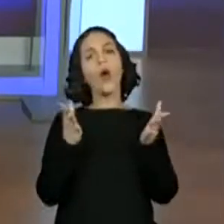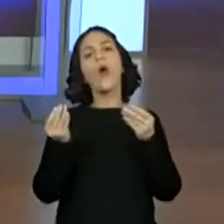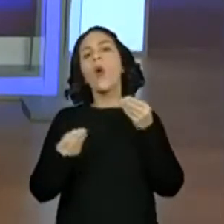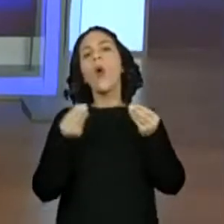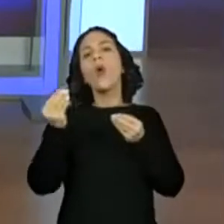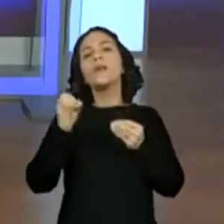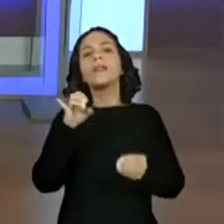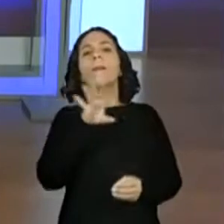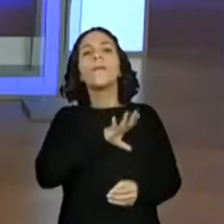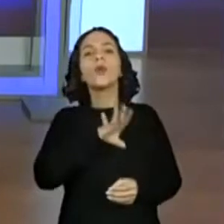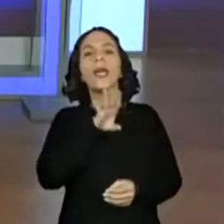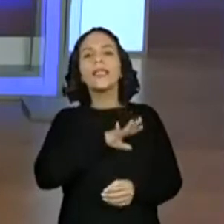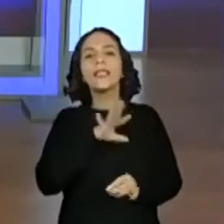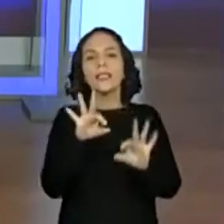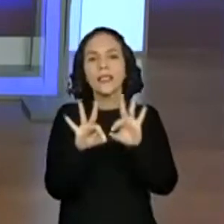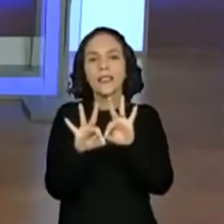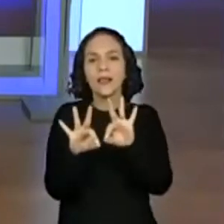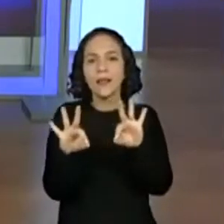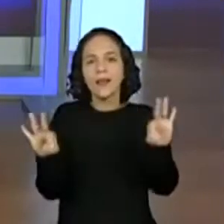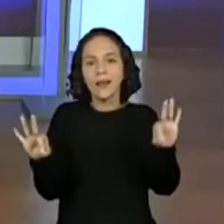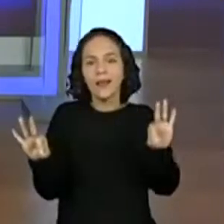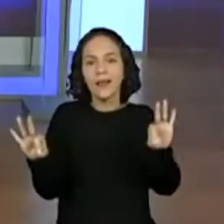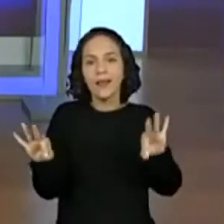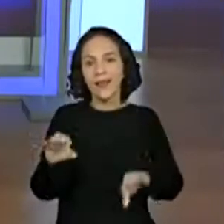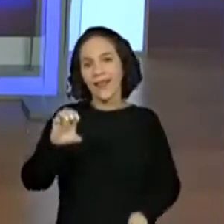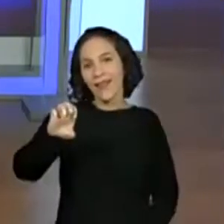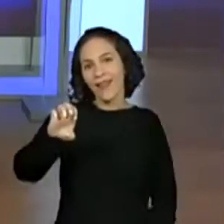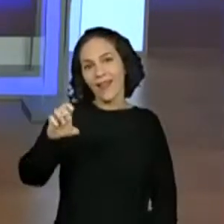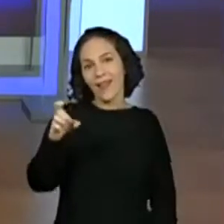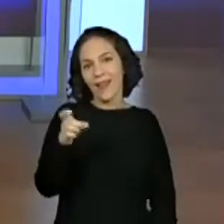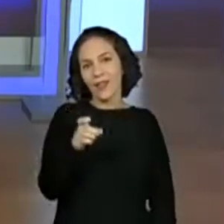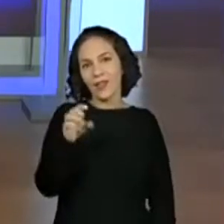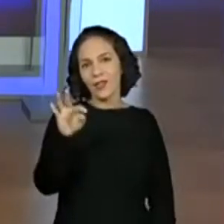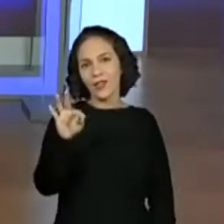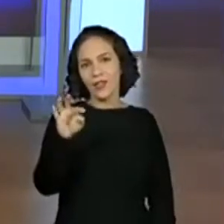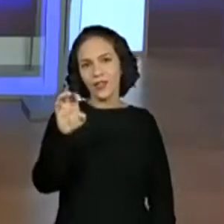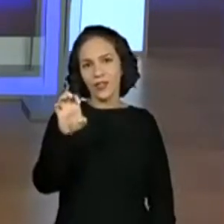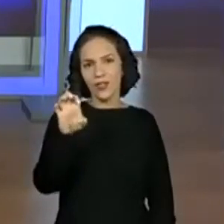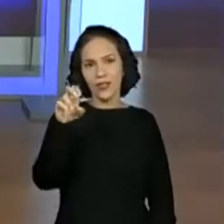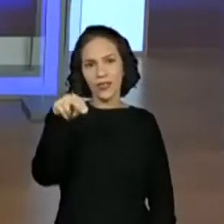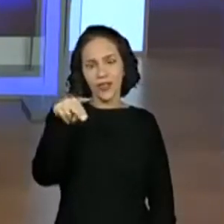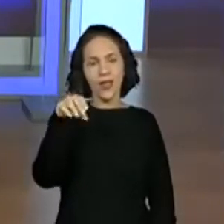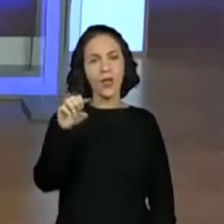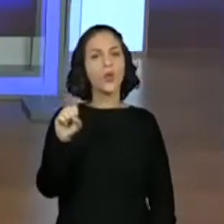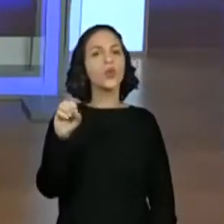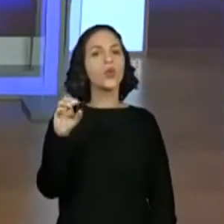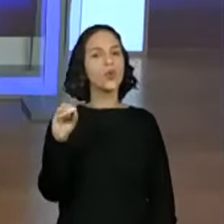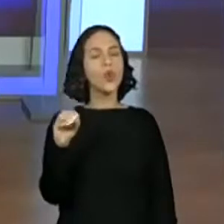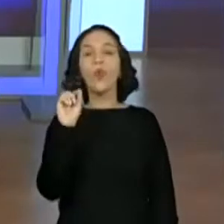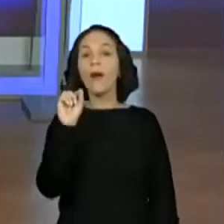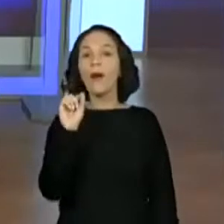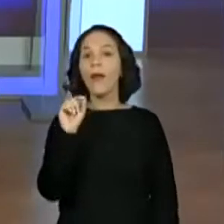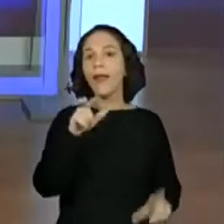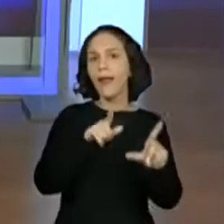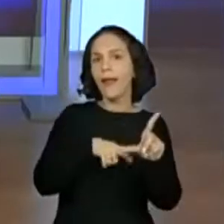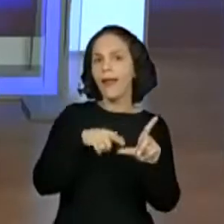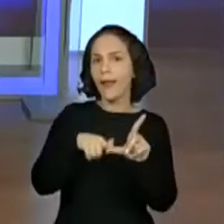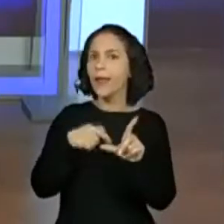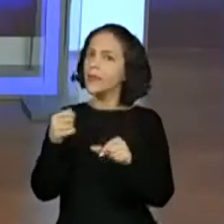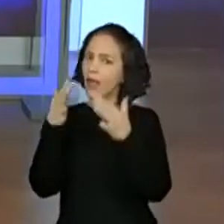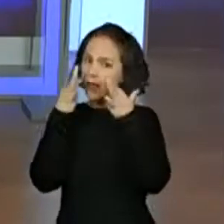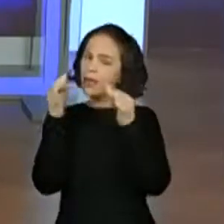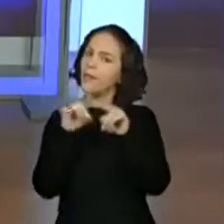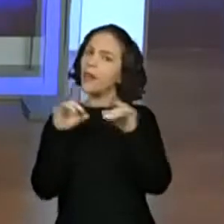Que escrever, né, esses números, seria de outra forma, né? Seriam com as letras. É. Então, temos que prestar atenção